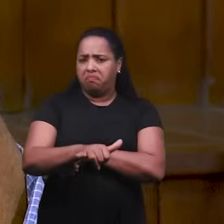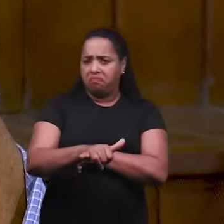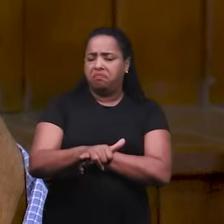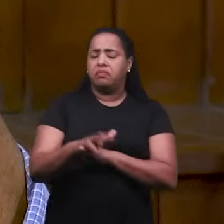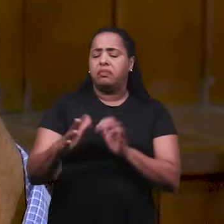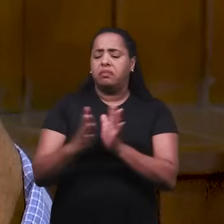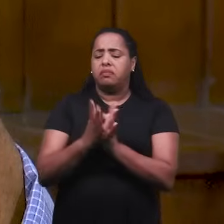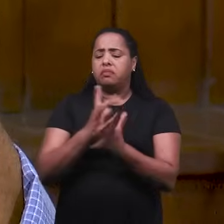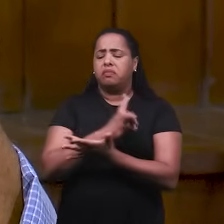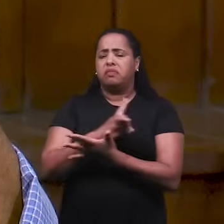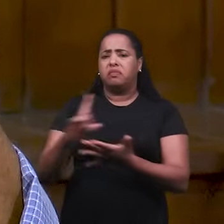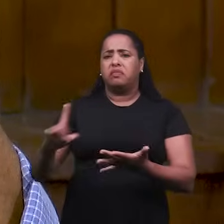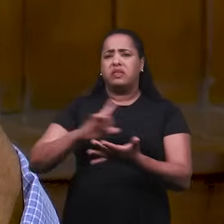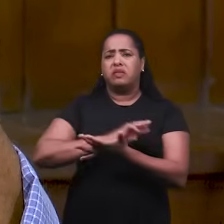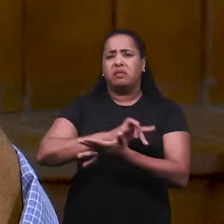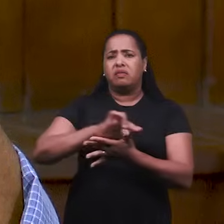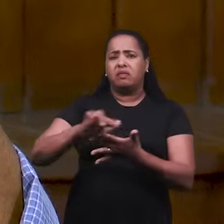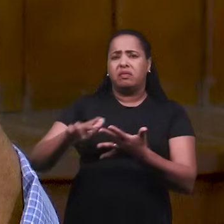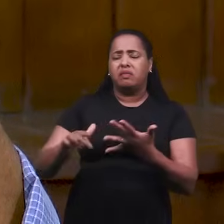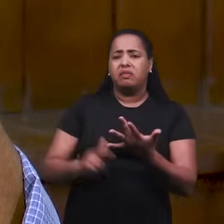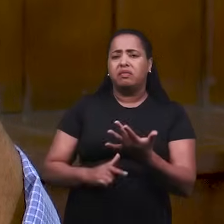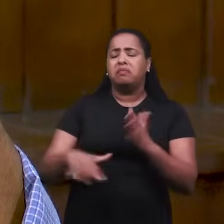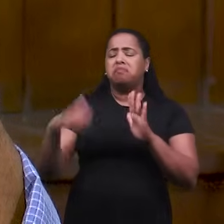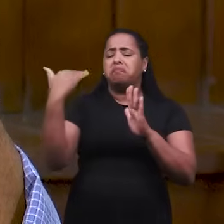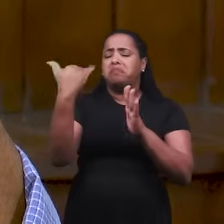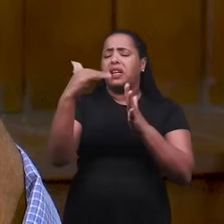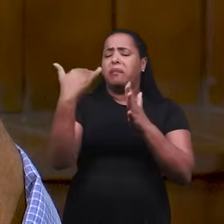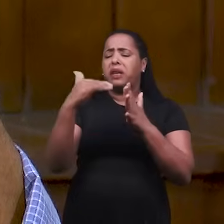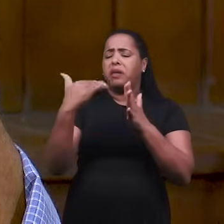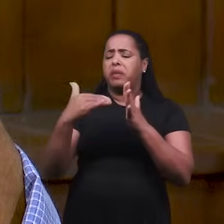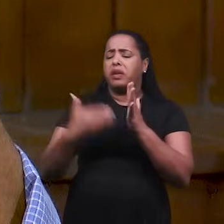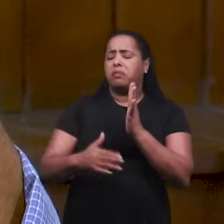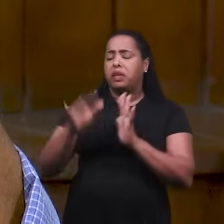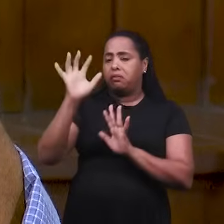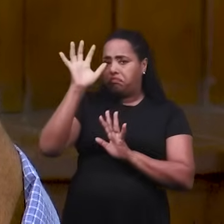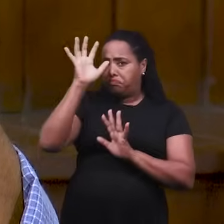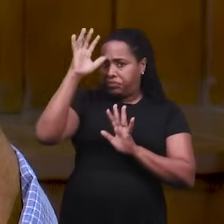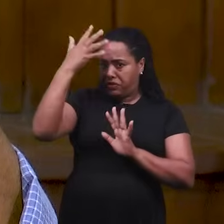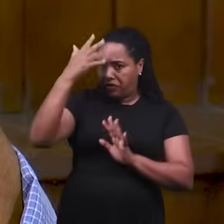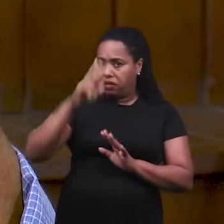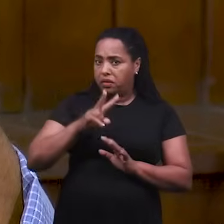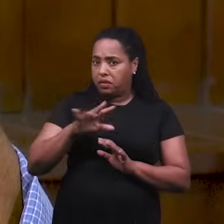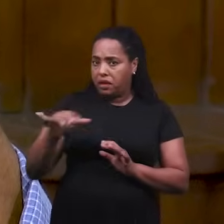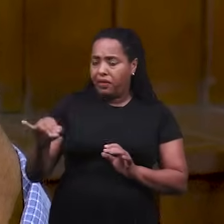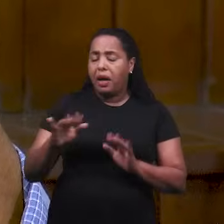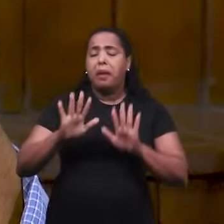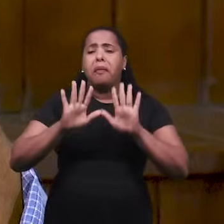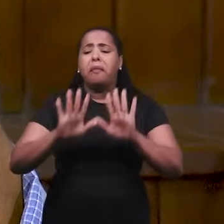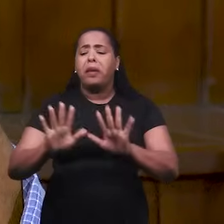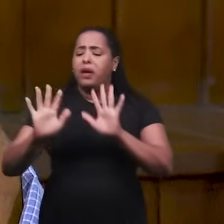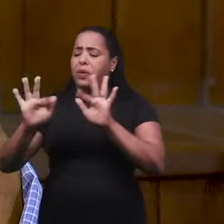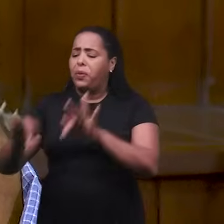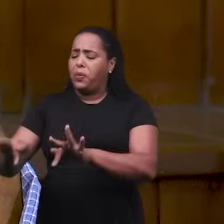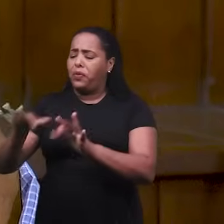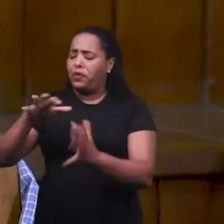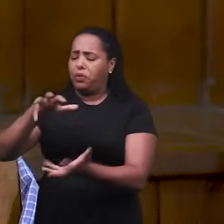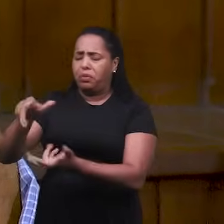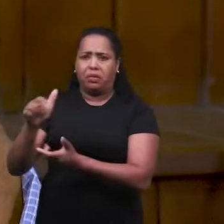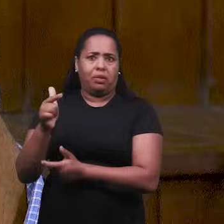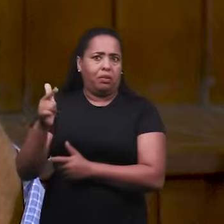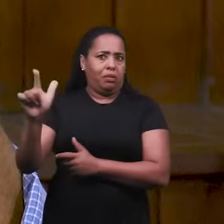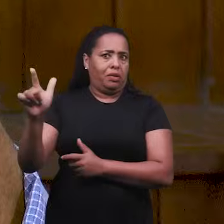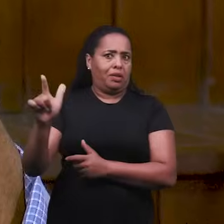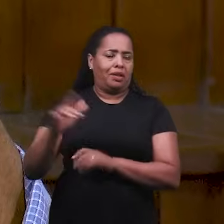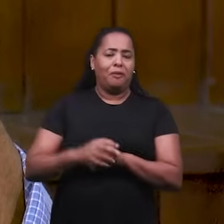palavra de Deus mostra vários tópicos sobre a questão dos sinais dessa hora. Agora, o fim do mundo já é outra coisa. Tem que lembrar o seguinte: